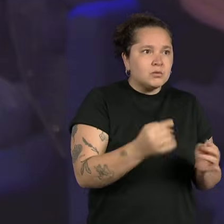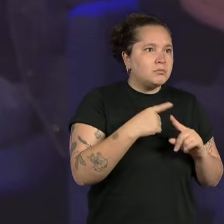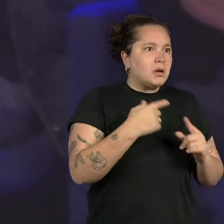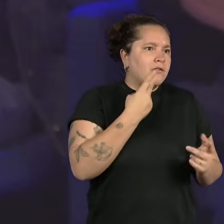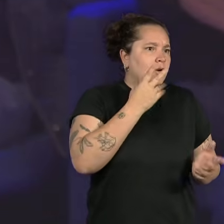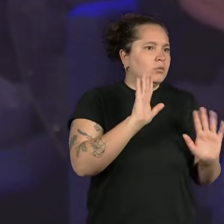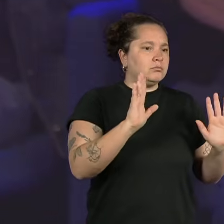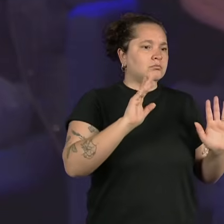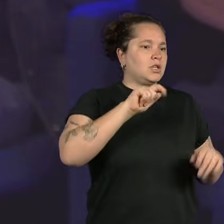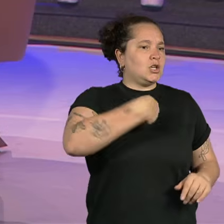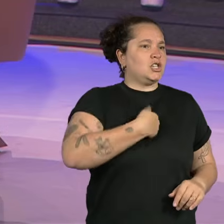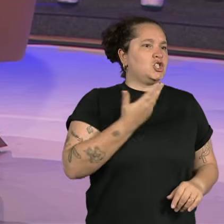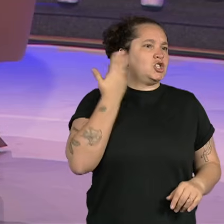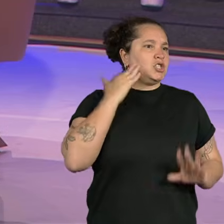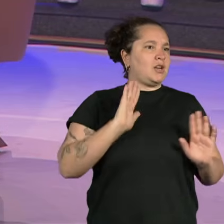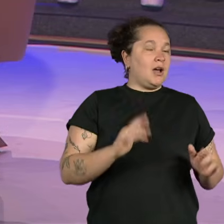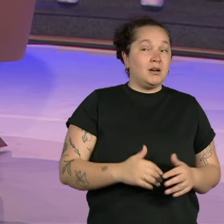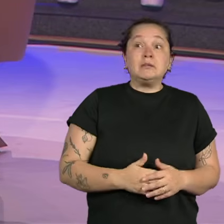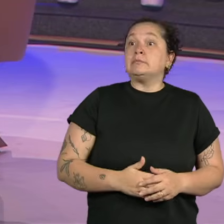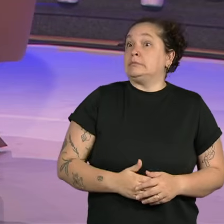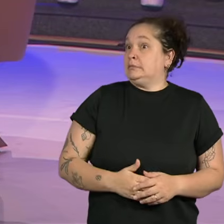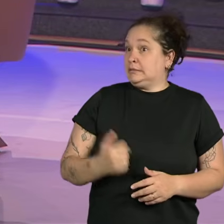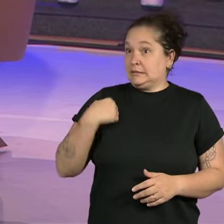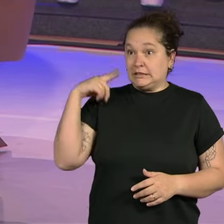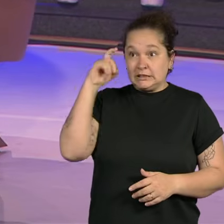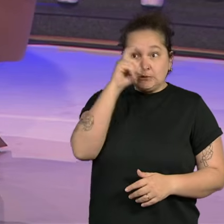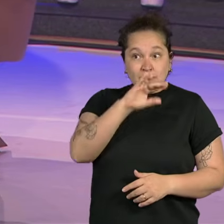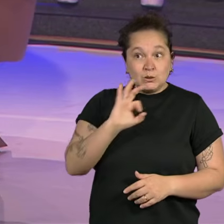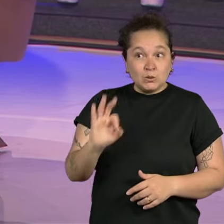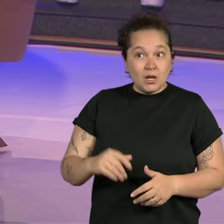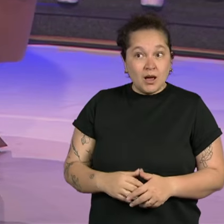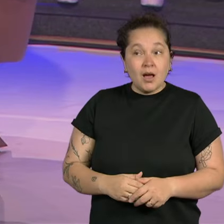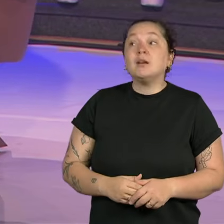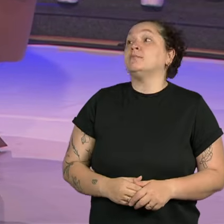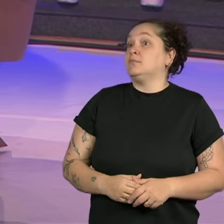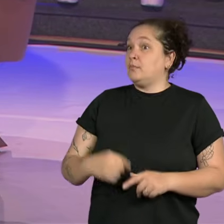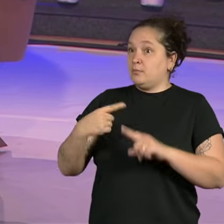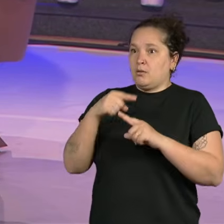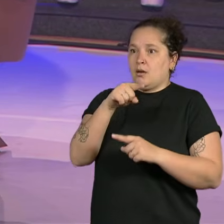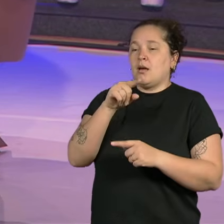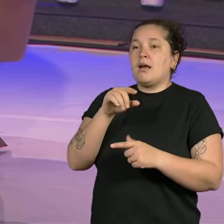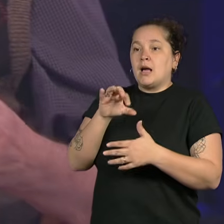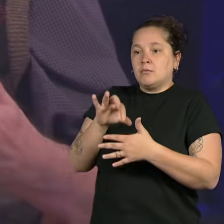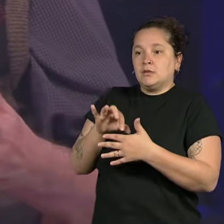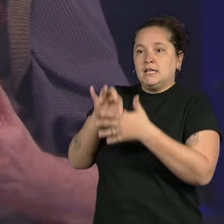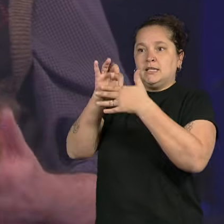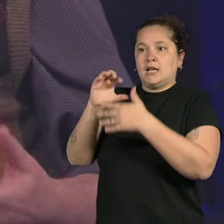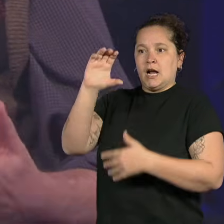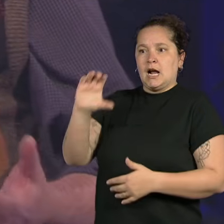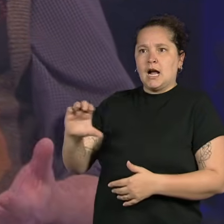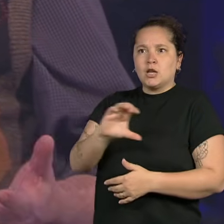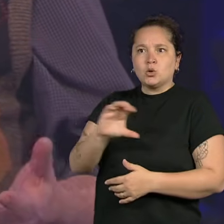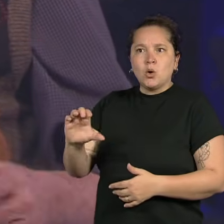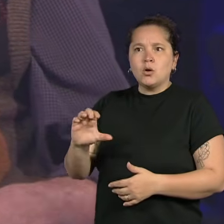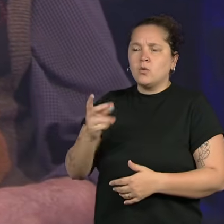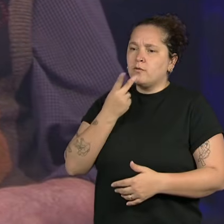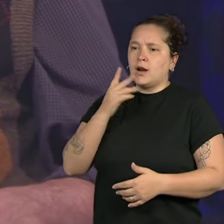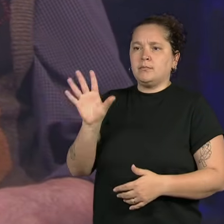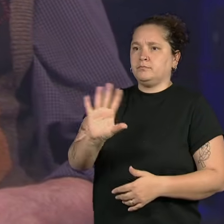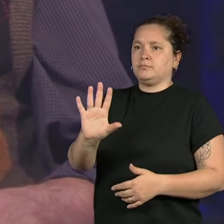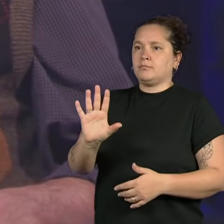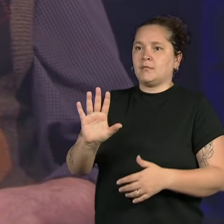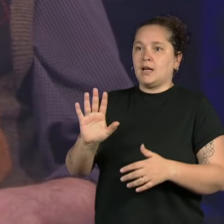né? Difícil deve ser, né? Porque a pessoa mais importante do catolicismo abrir mão desse poder,